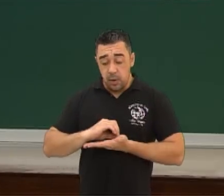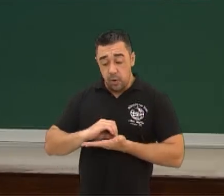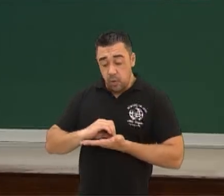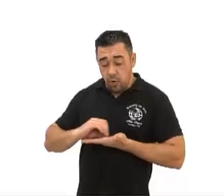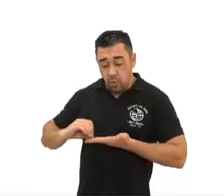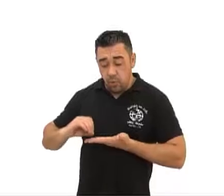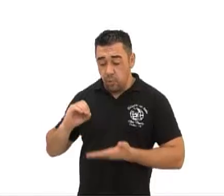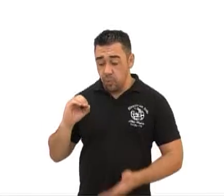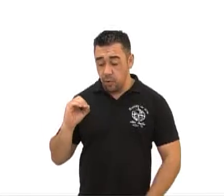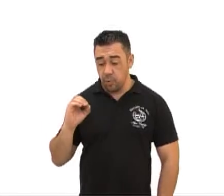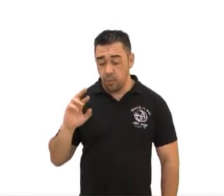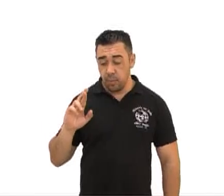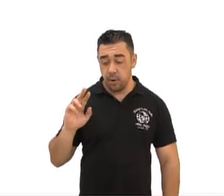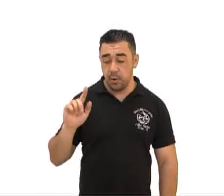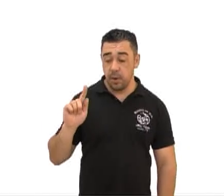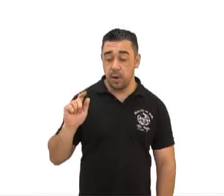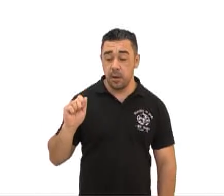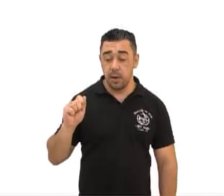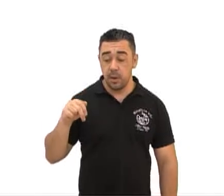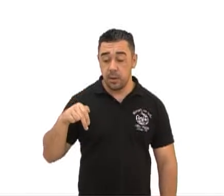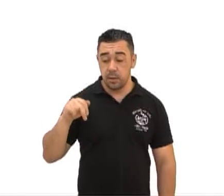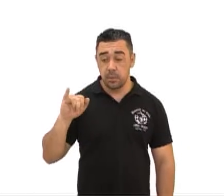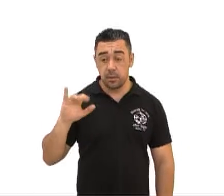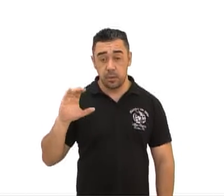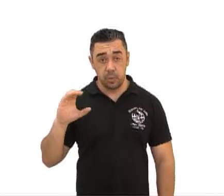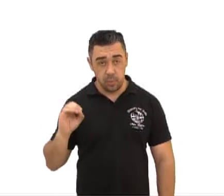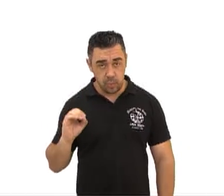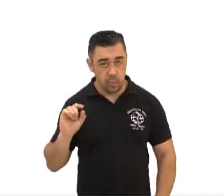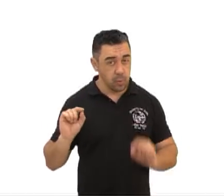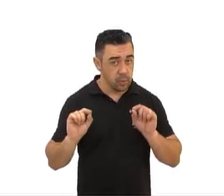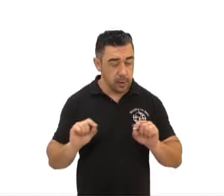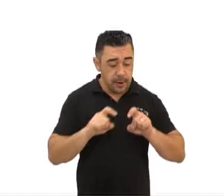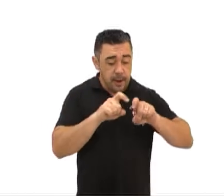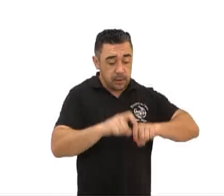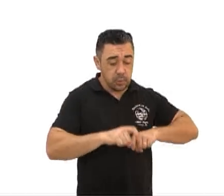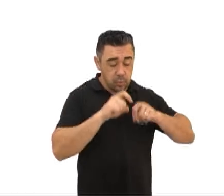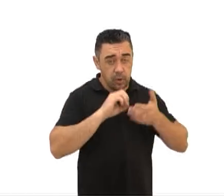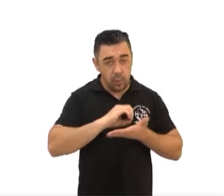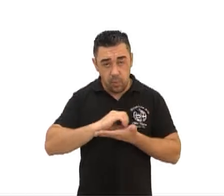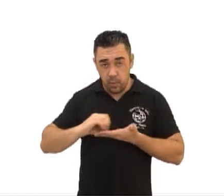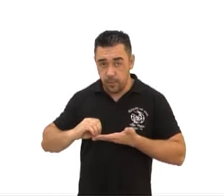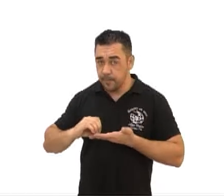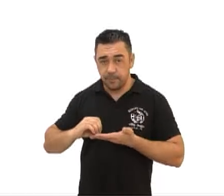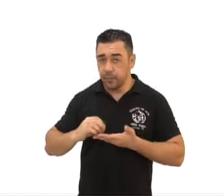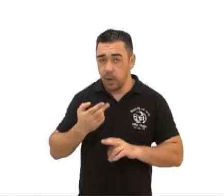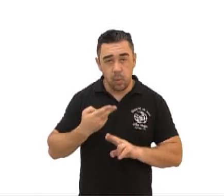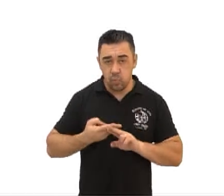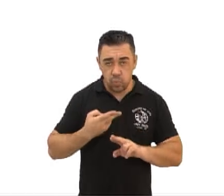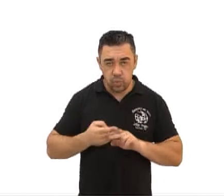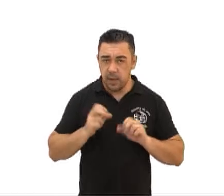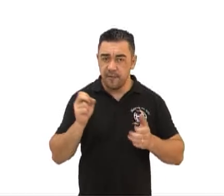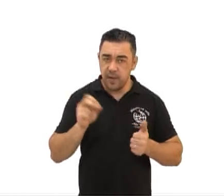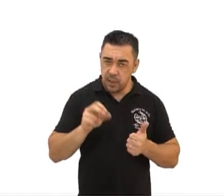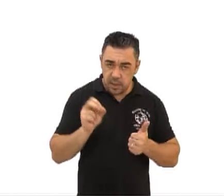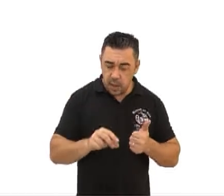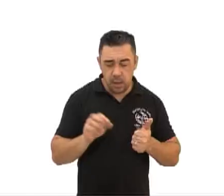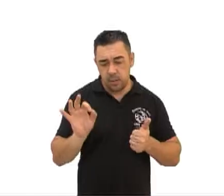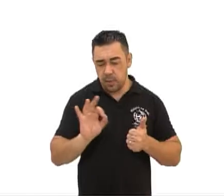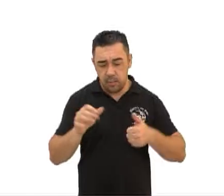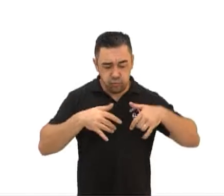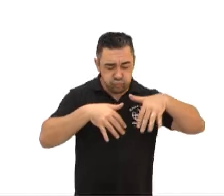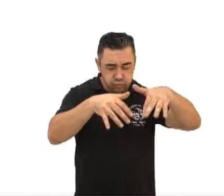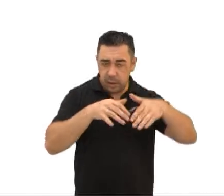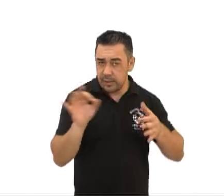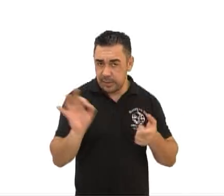orgânica, né, vale lembrar que essa agricultura, né, ela, como eu já falei para vocês, ela não utiliza os agrotóxicos, não utiliza